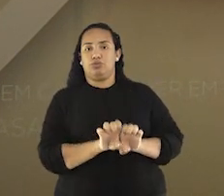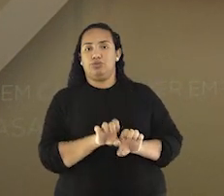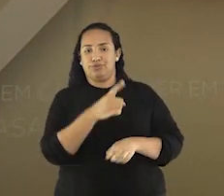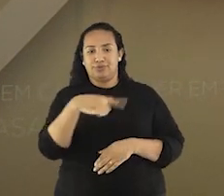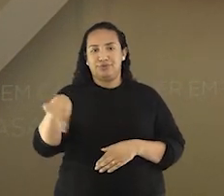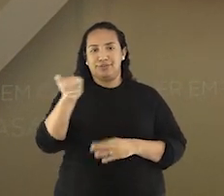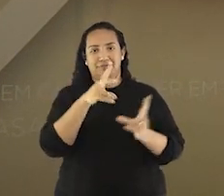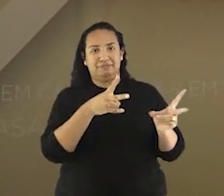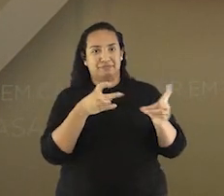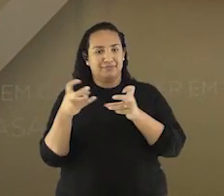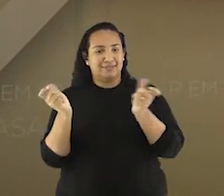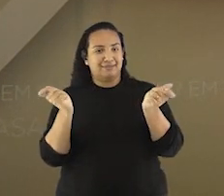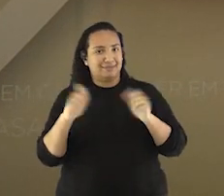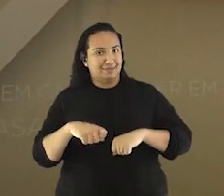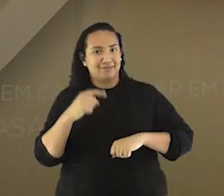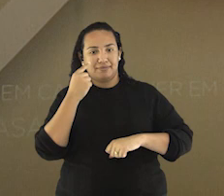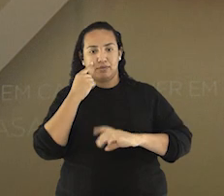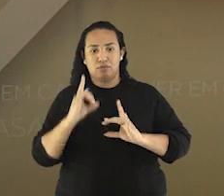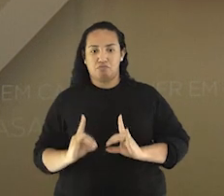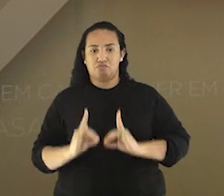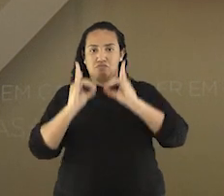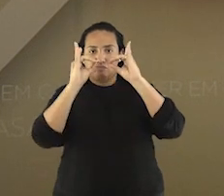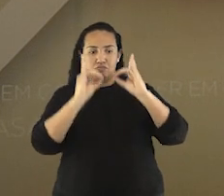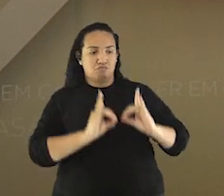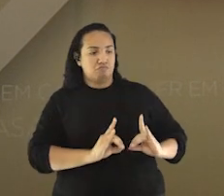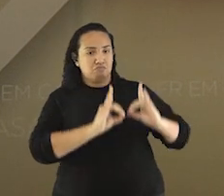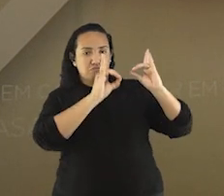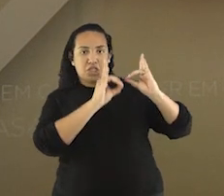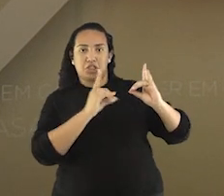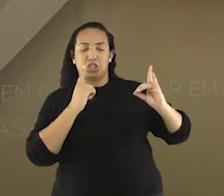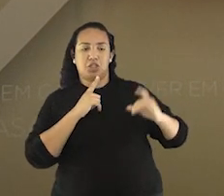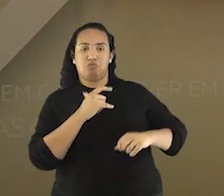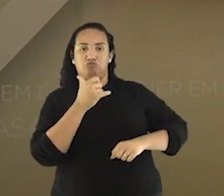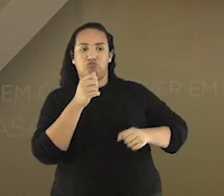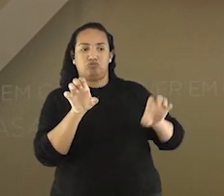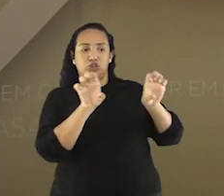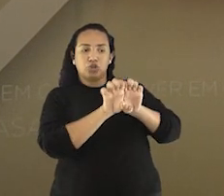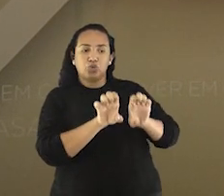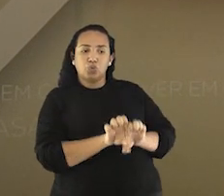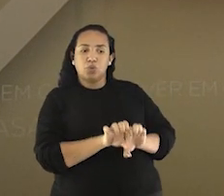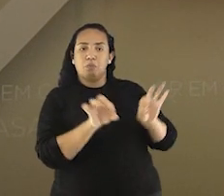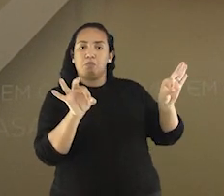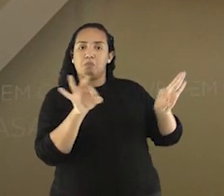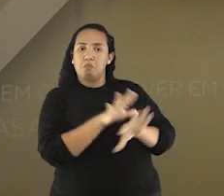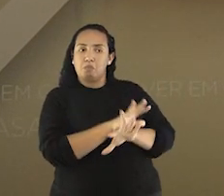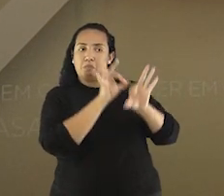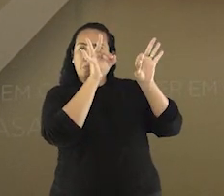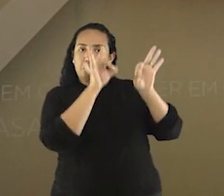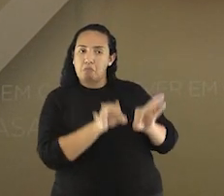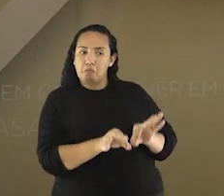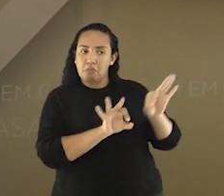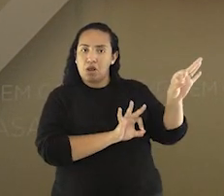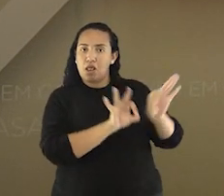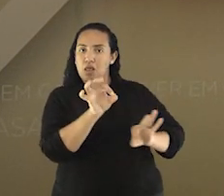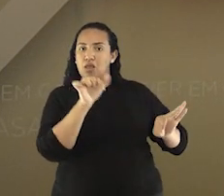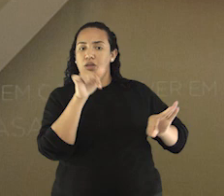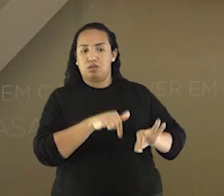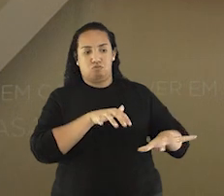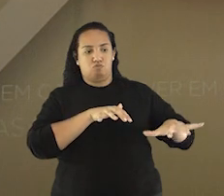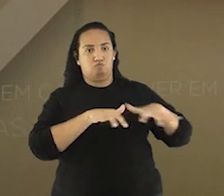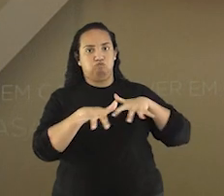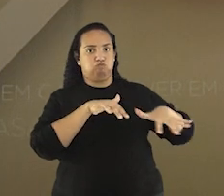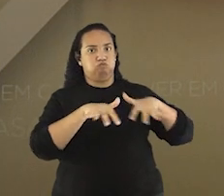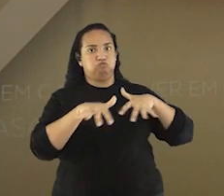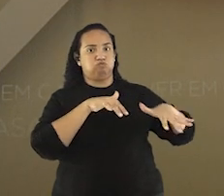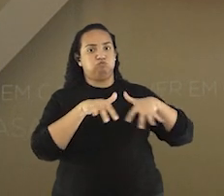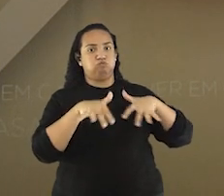aqui, construindo prédios providos de uma compensação estrutural adequada, planejado para aguentar grandes